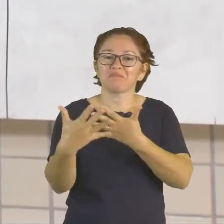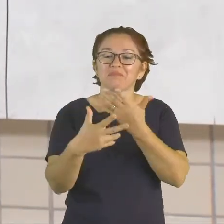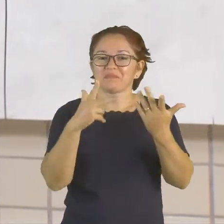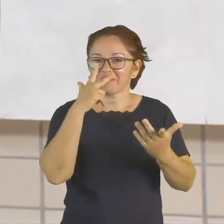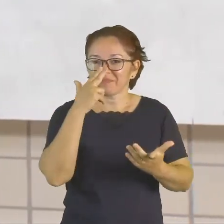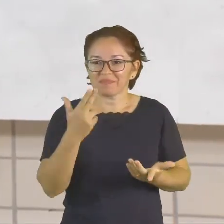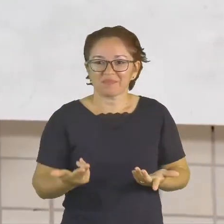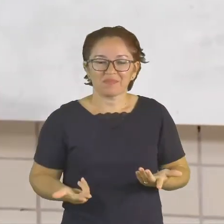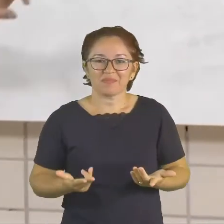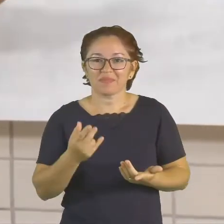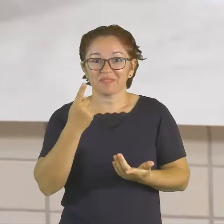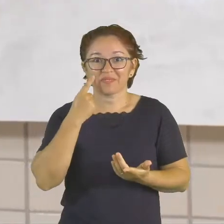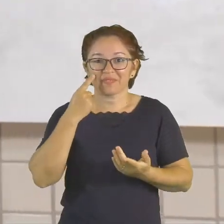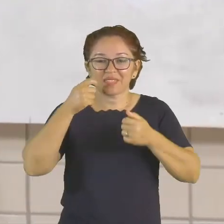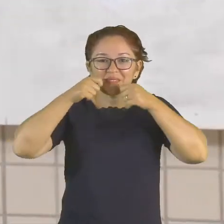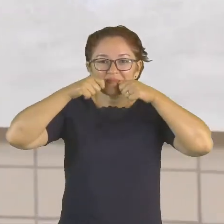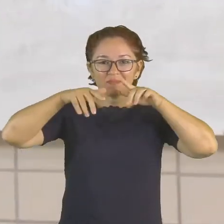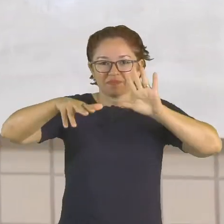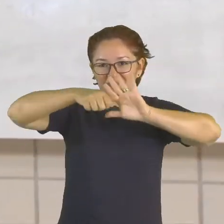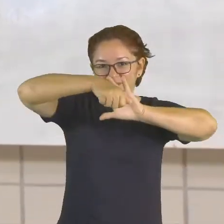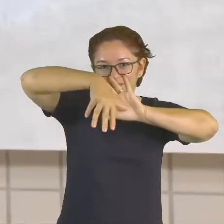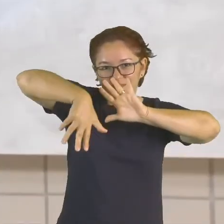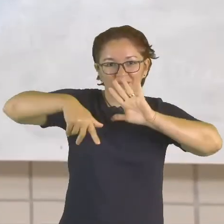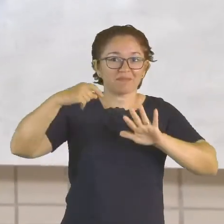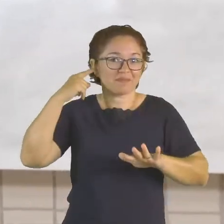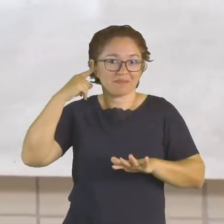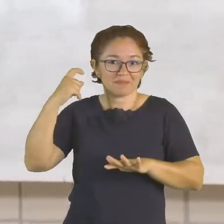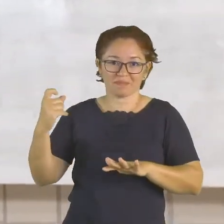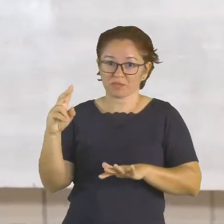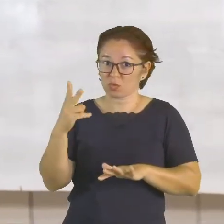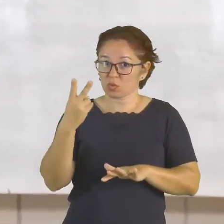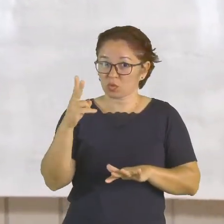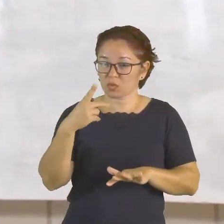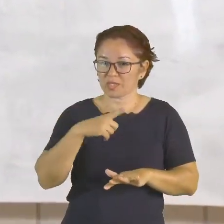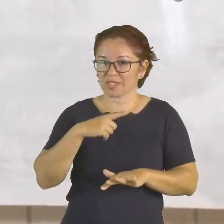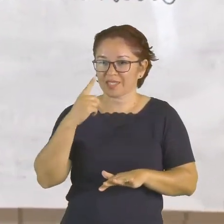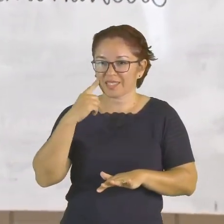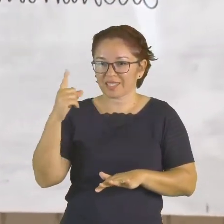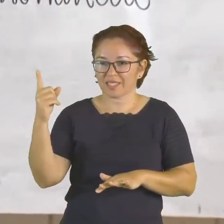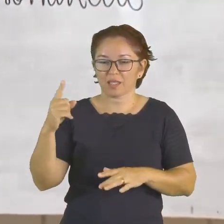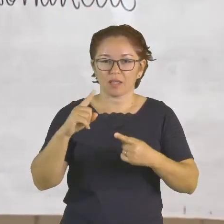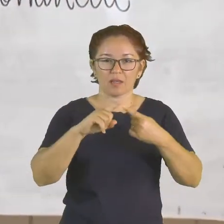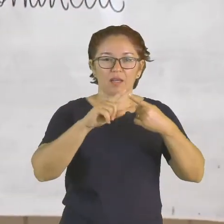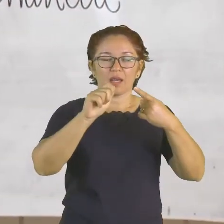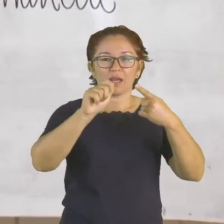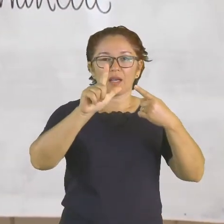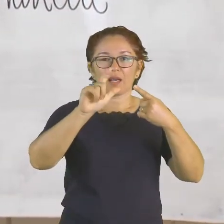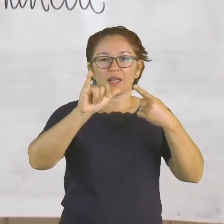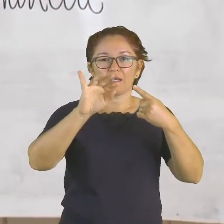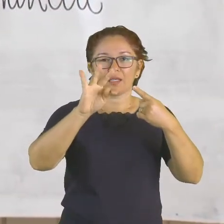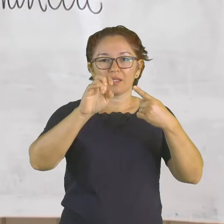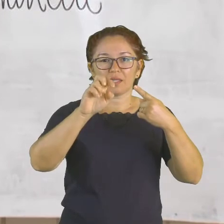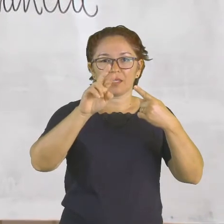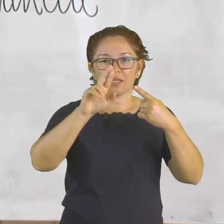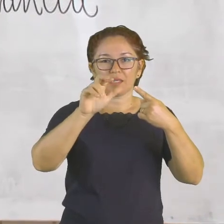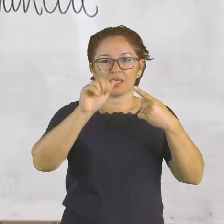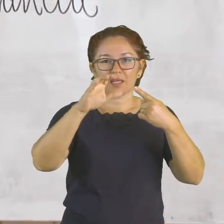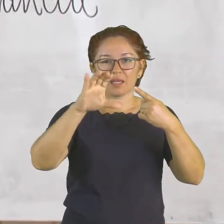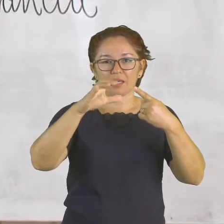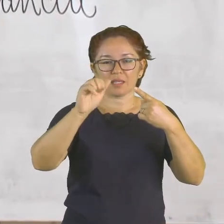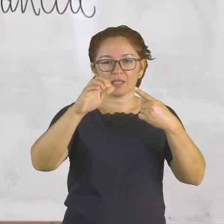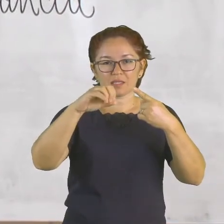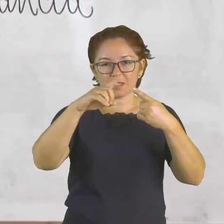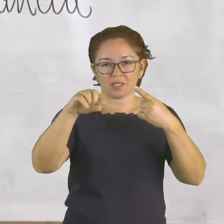de som aqui, ó, duas figuras de som, a literação e a assonância. Quando